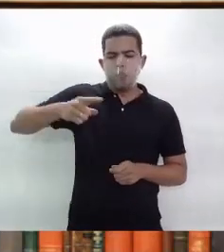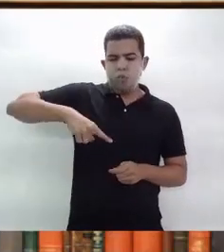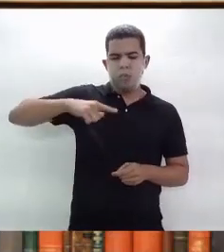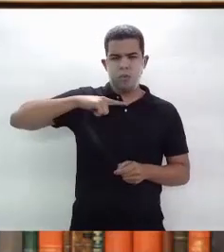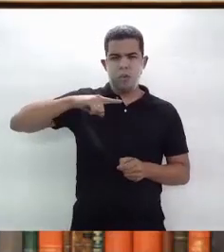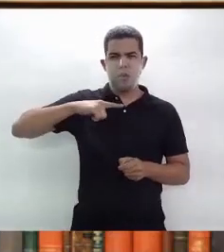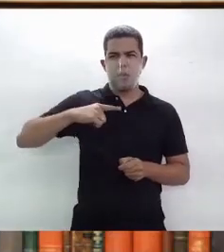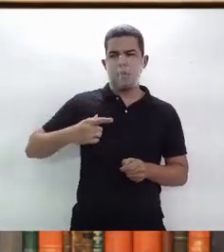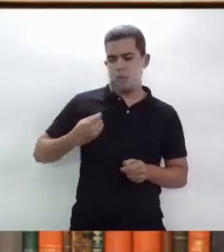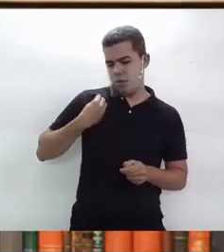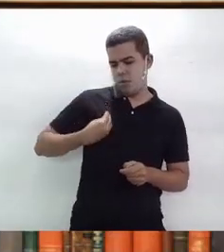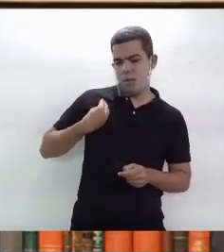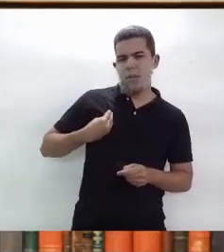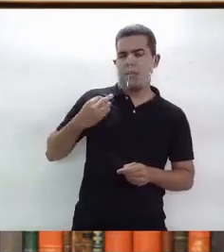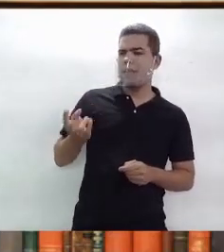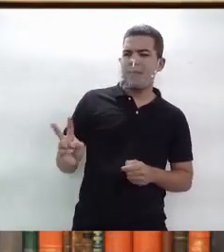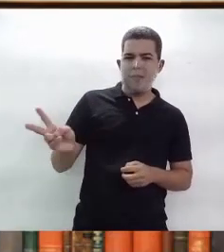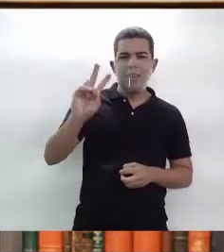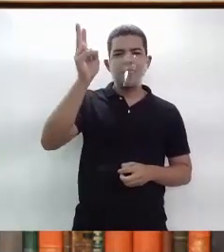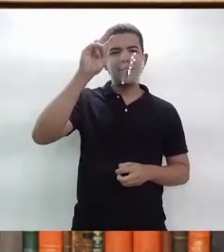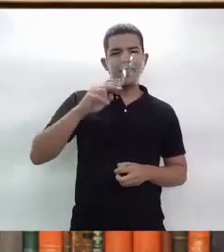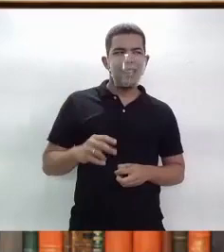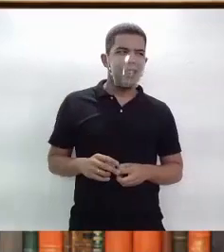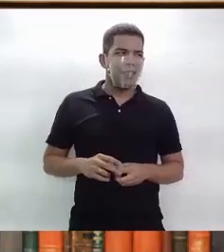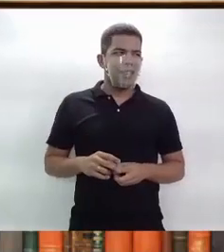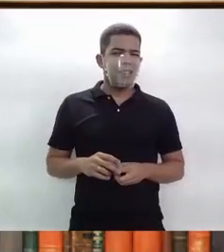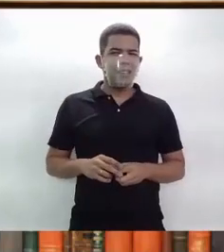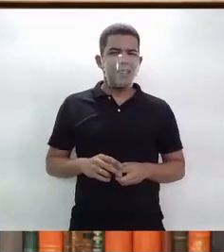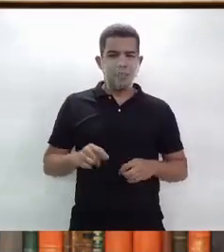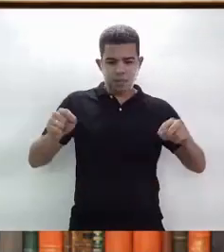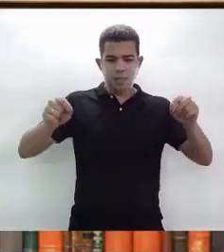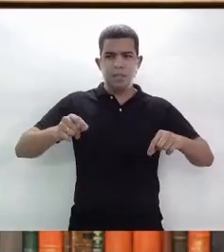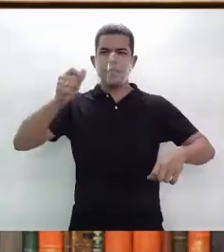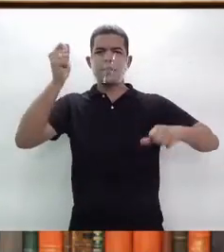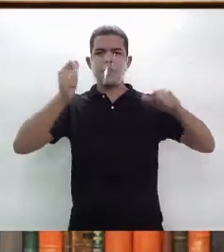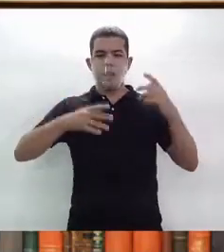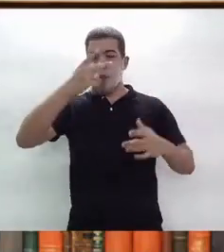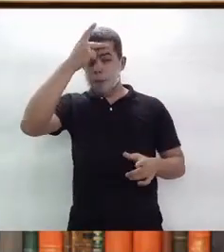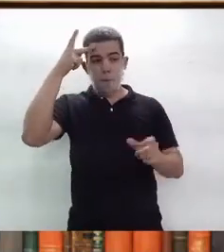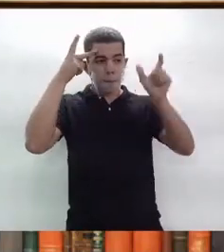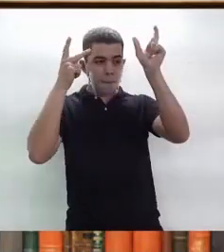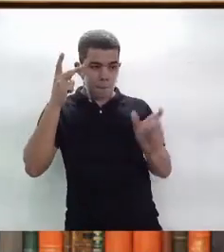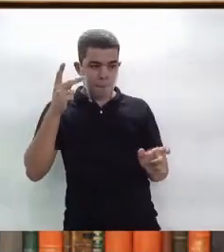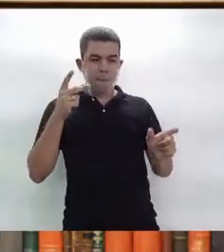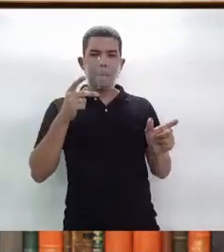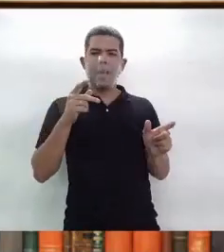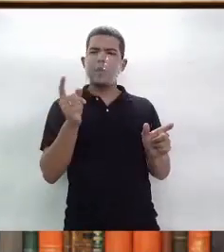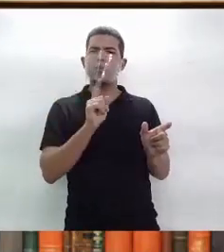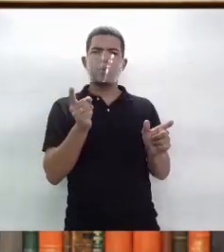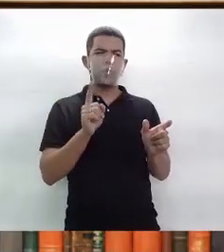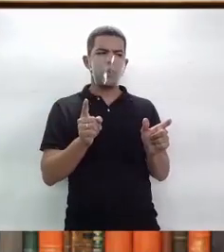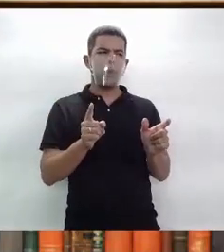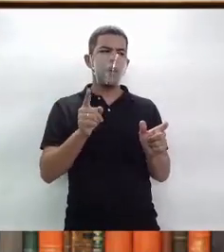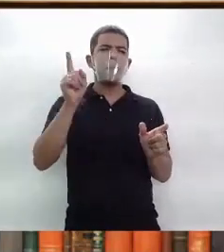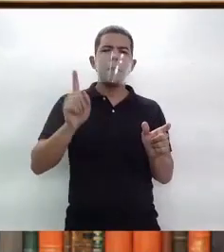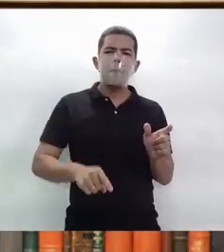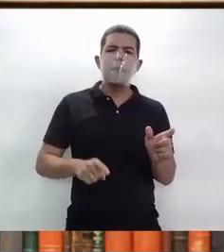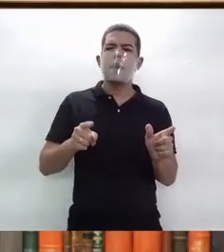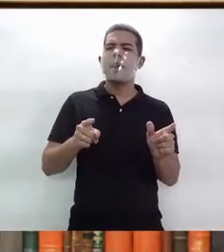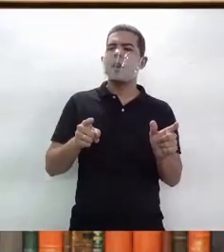nesse papo falando valorização, né? Interessante que hoje nós estamos falando de uma pessoa, de uma personalidade, e sim de um